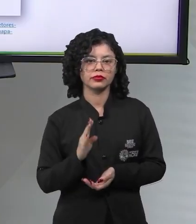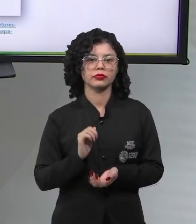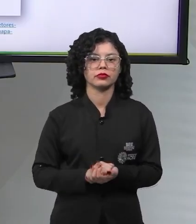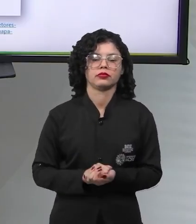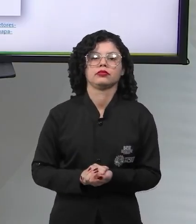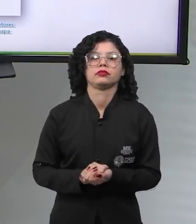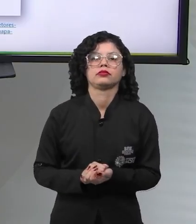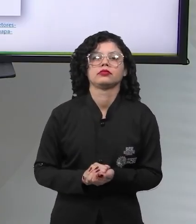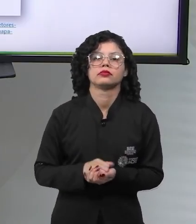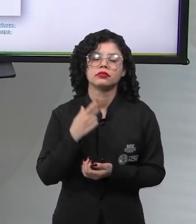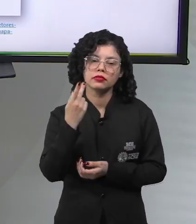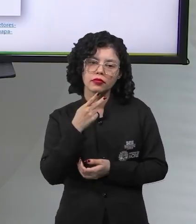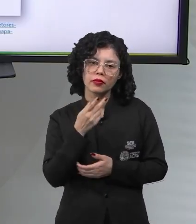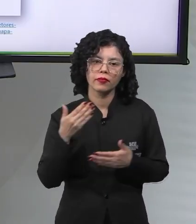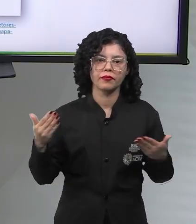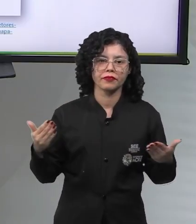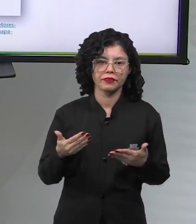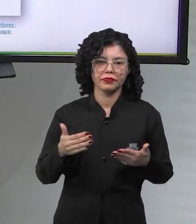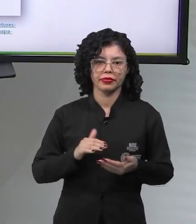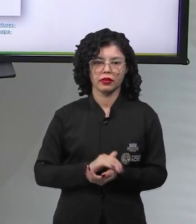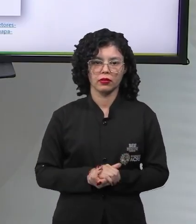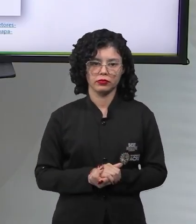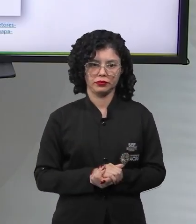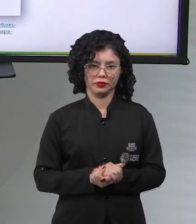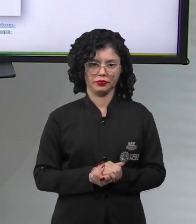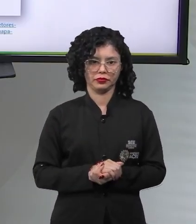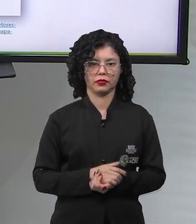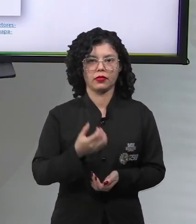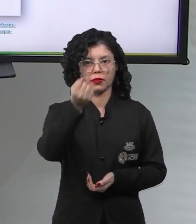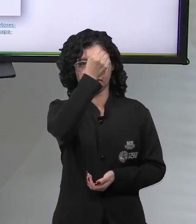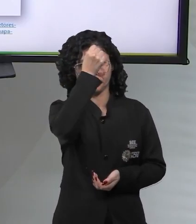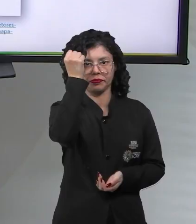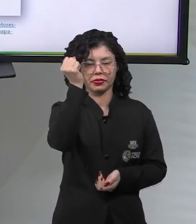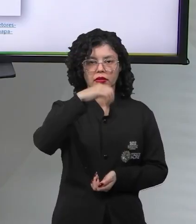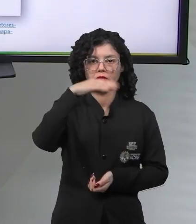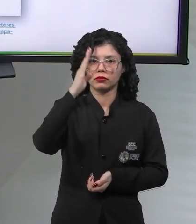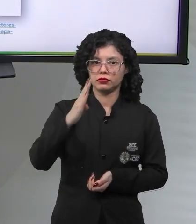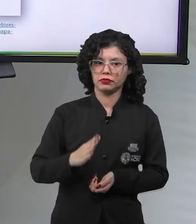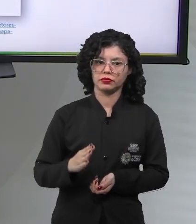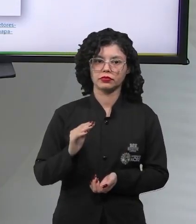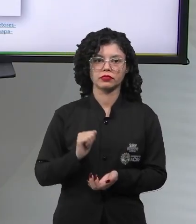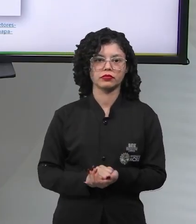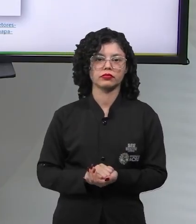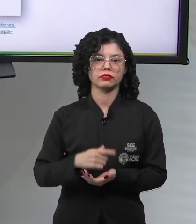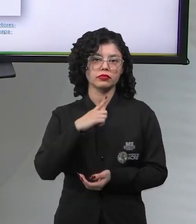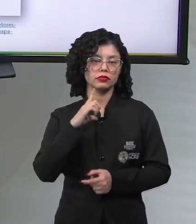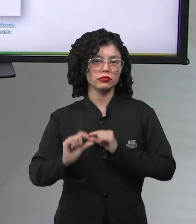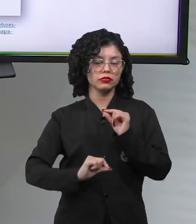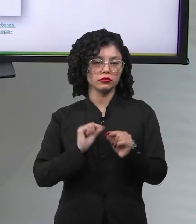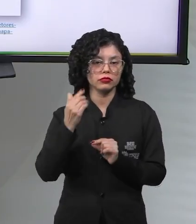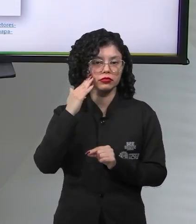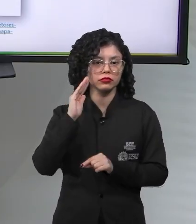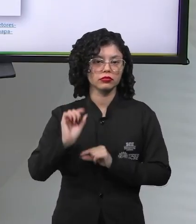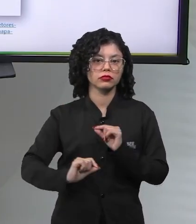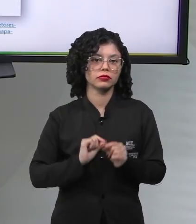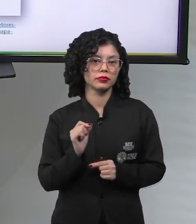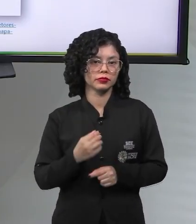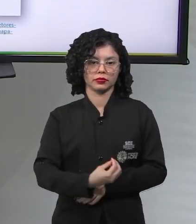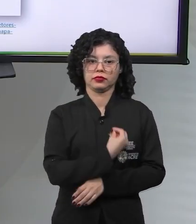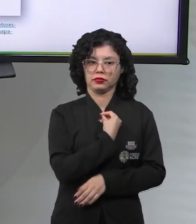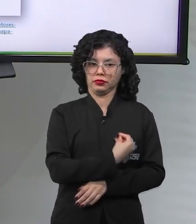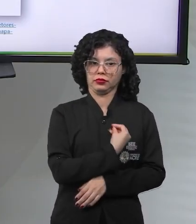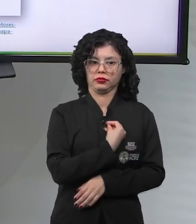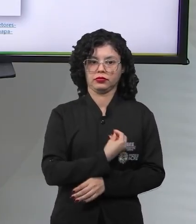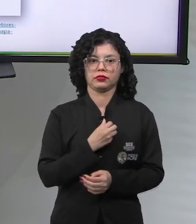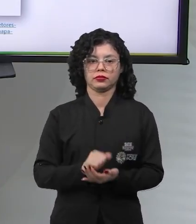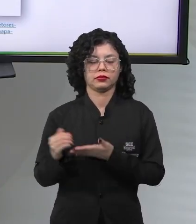serão mencionados. E a sociologia no Brasil, nós vamos entender, ela